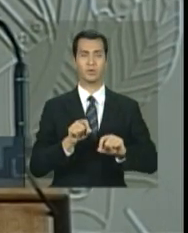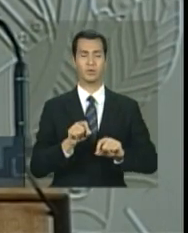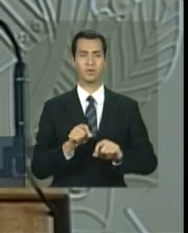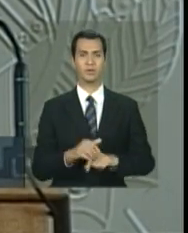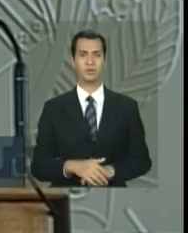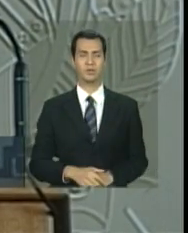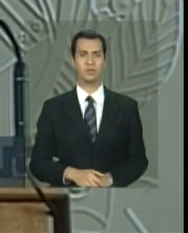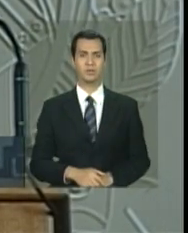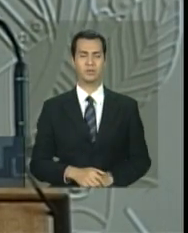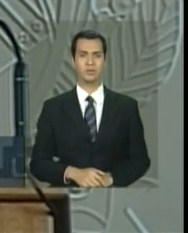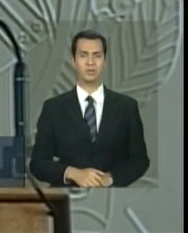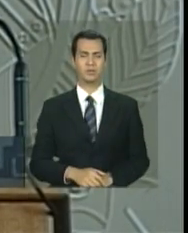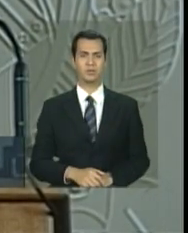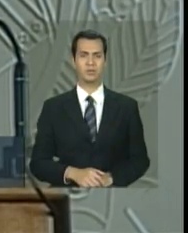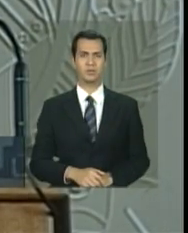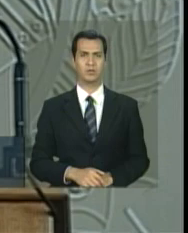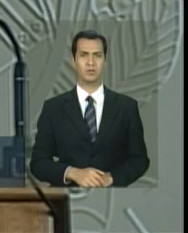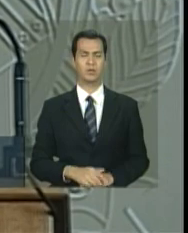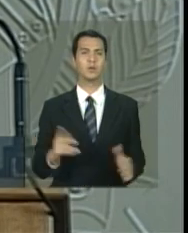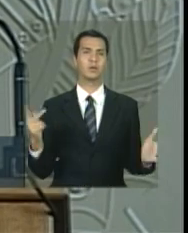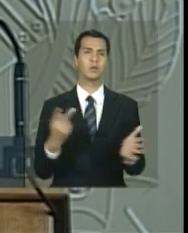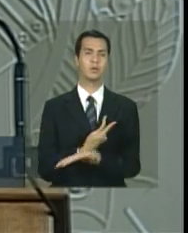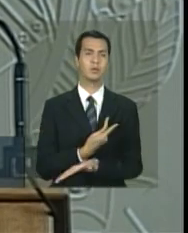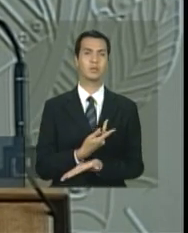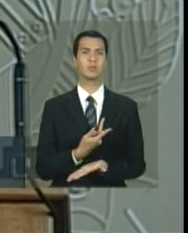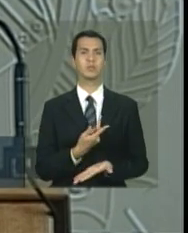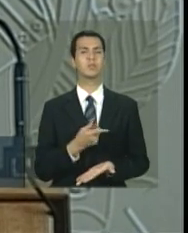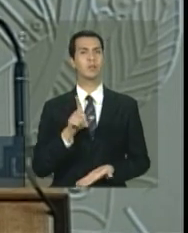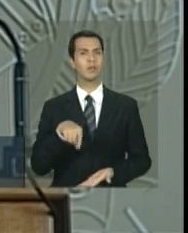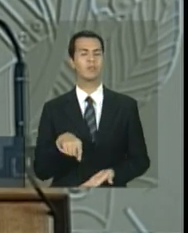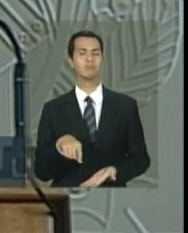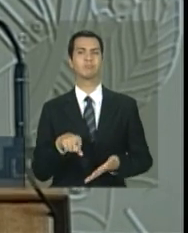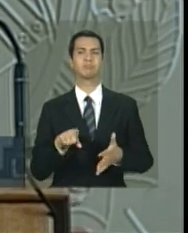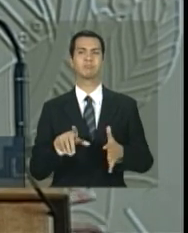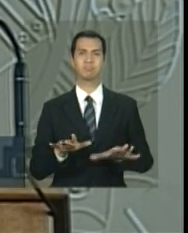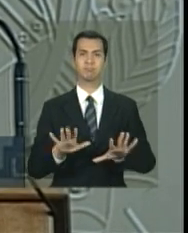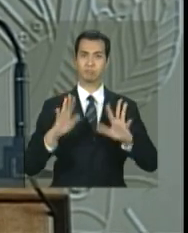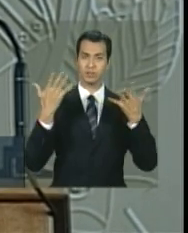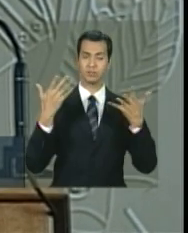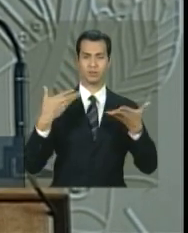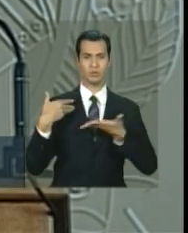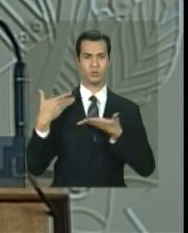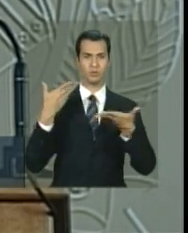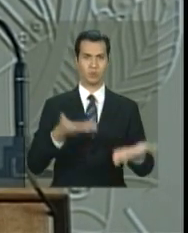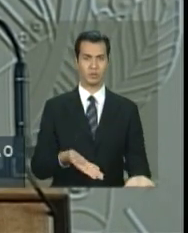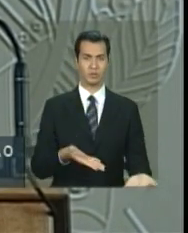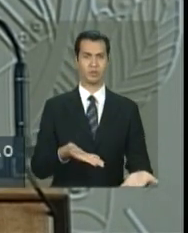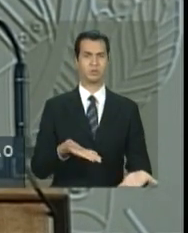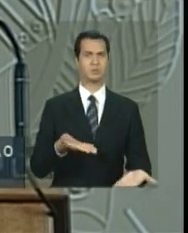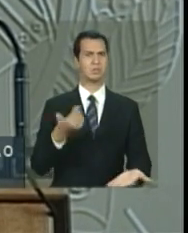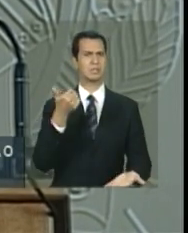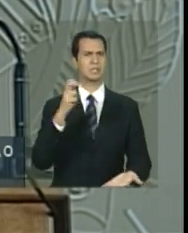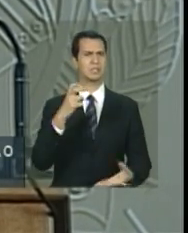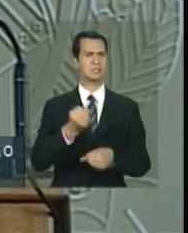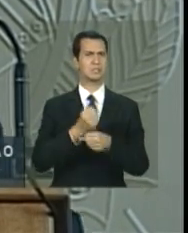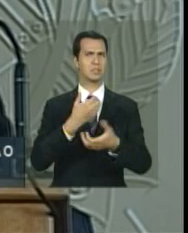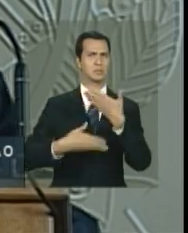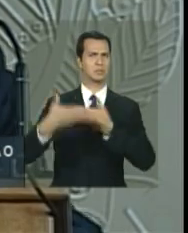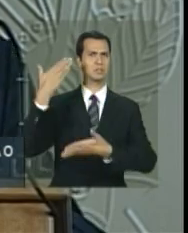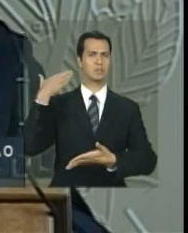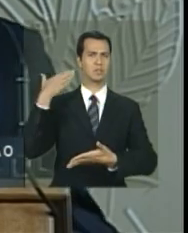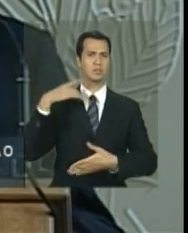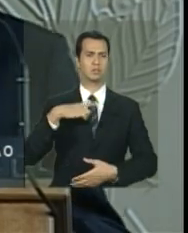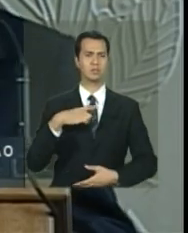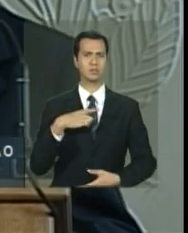um fenômeno, por uma solenidade para a qual fui convidado há uns 15 anos atrás, de